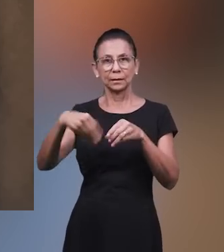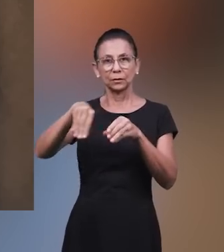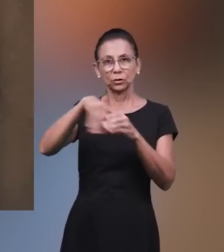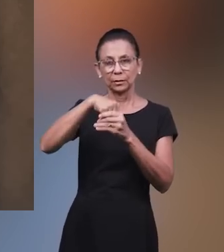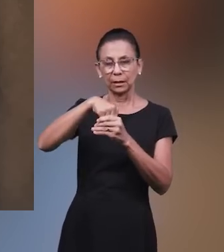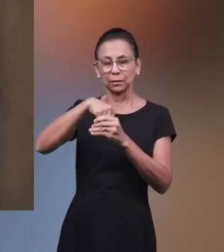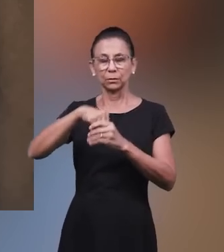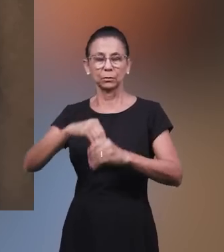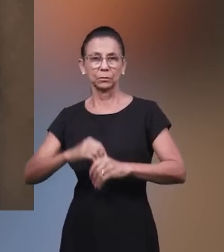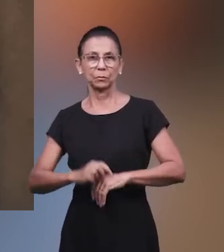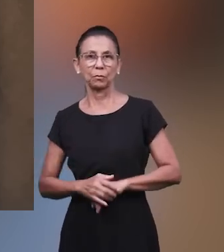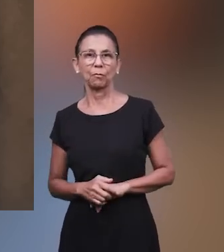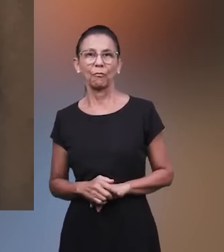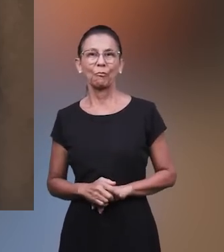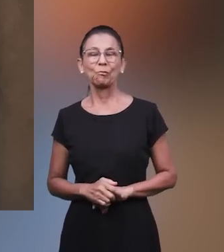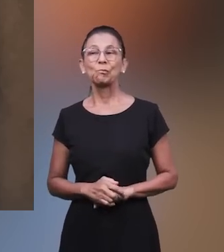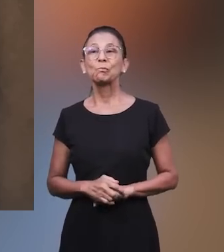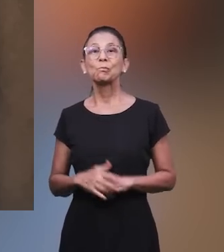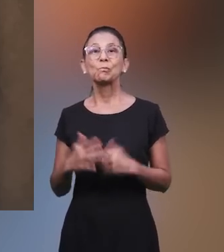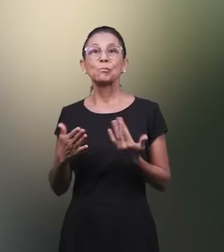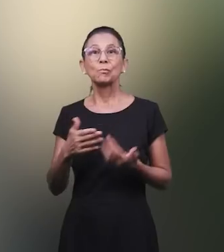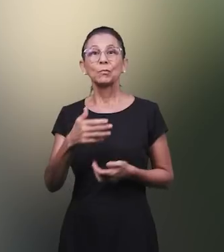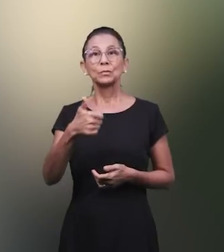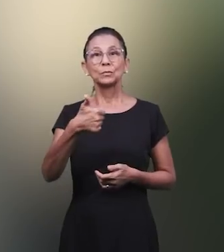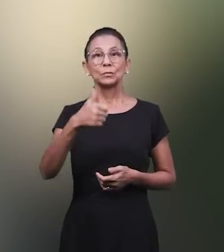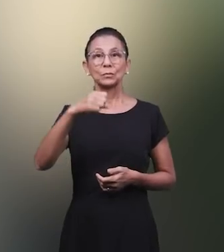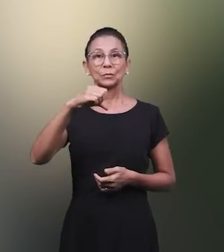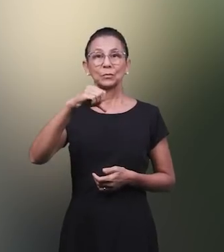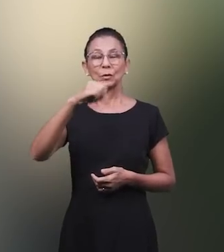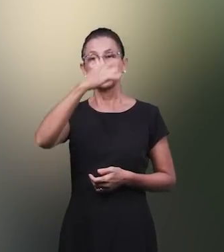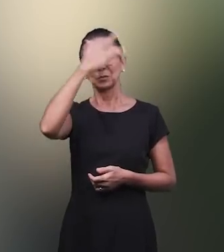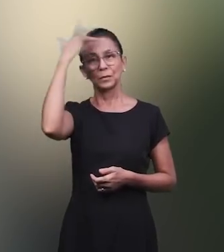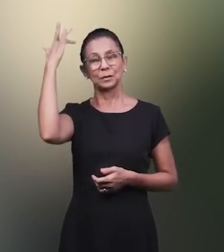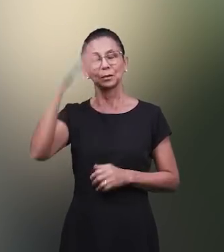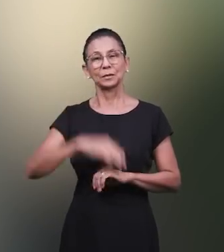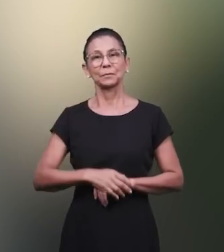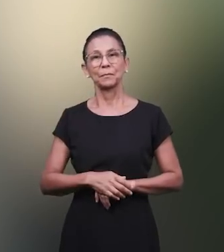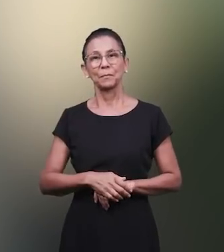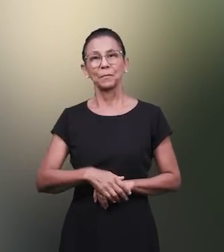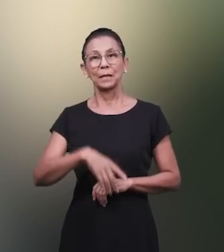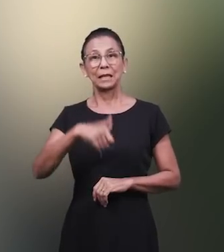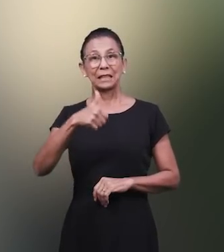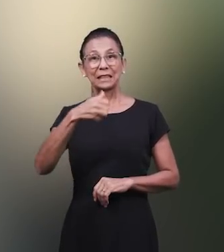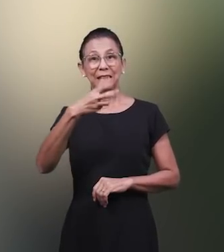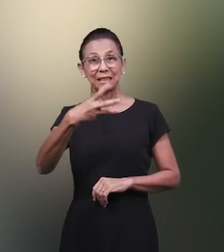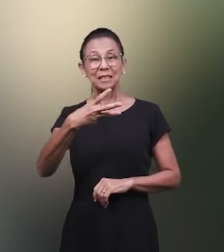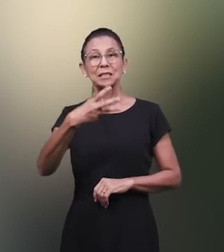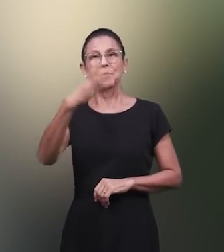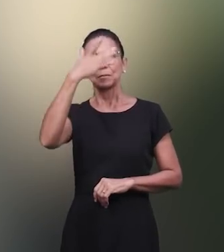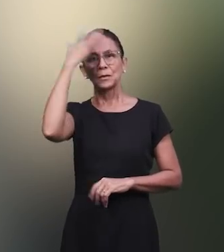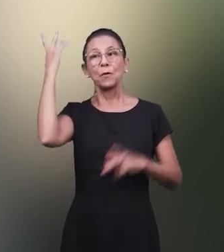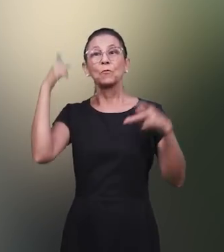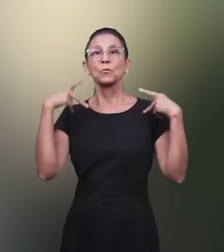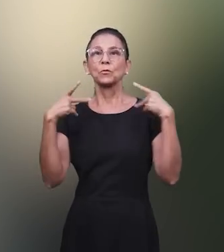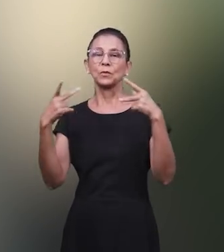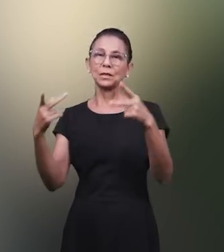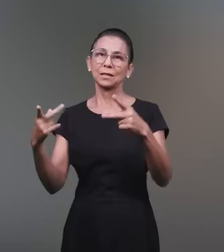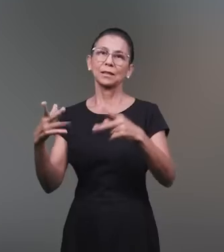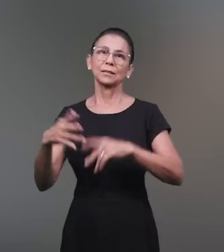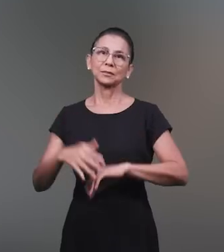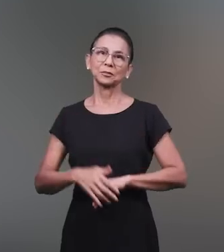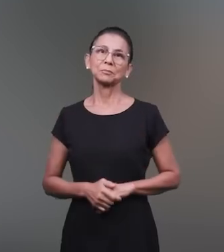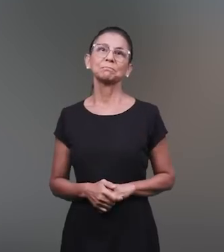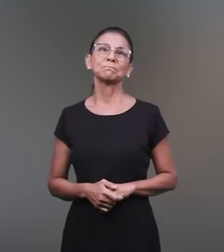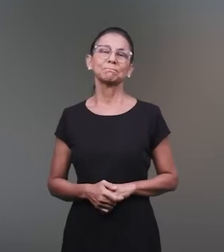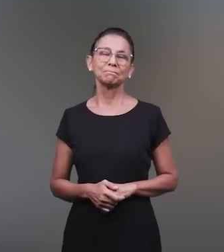nessa cidade e olha o resultado, 19 pessoas, 13 delas eram visitantes participando deste